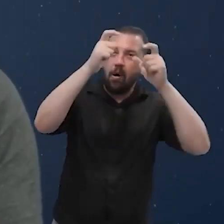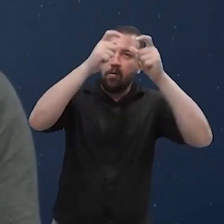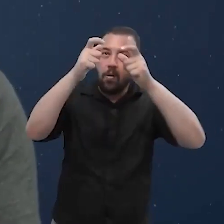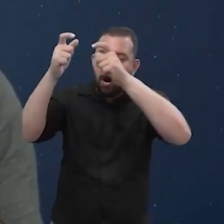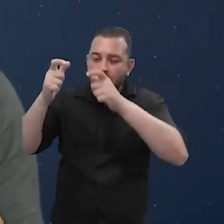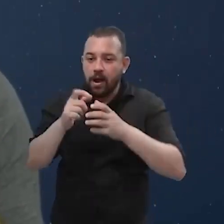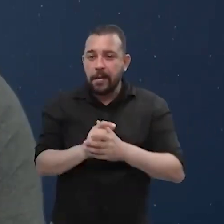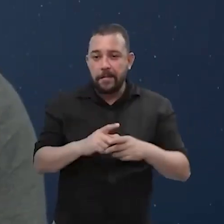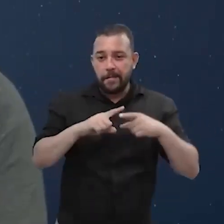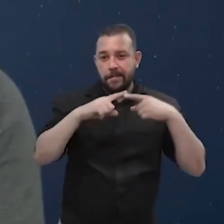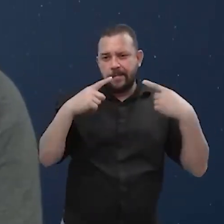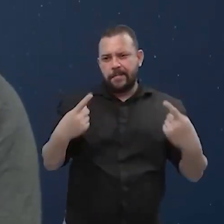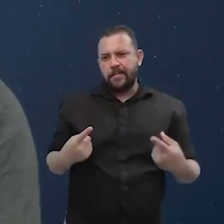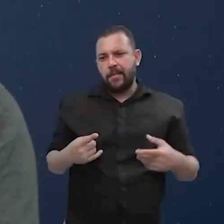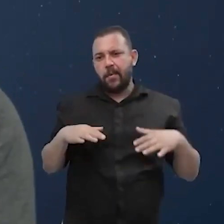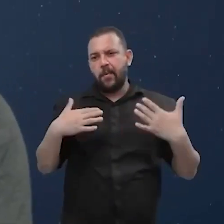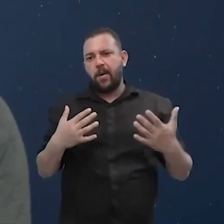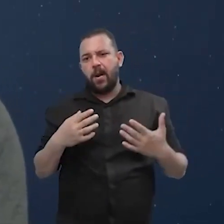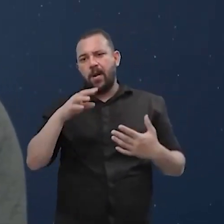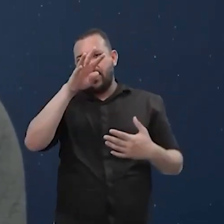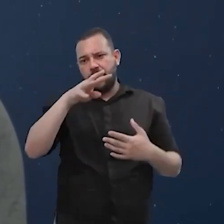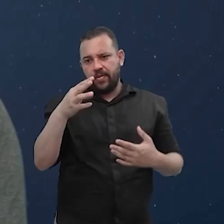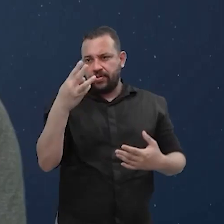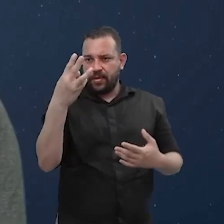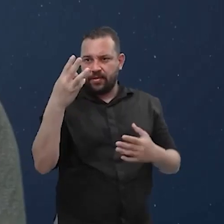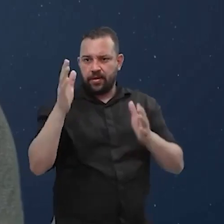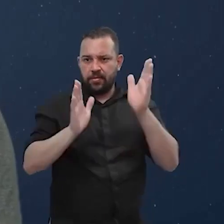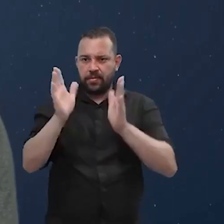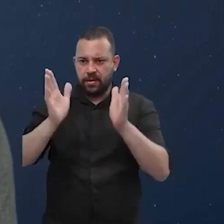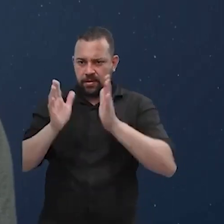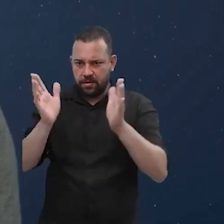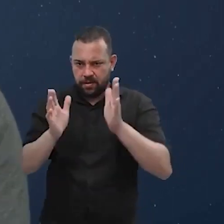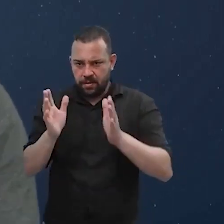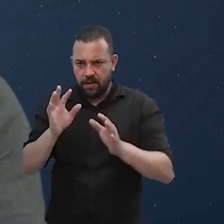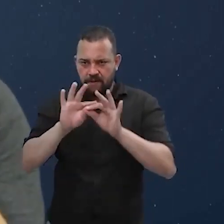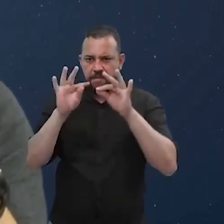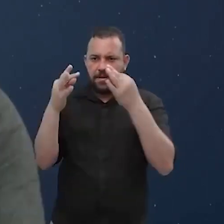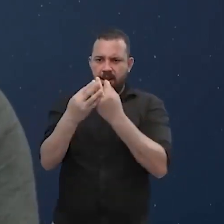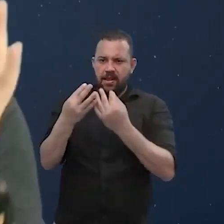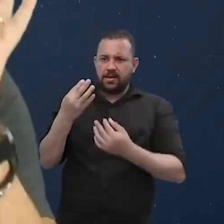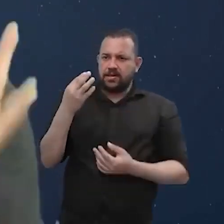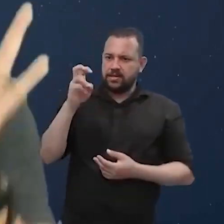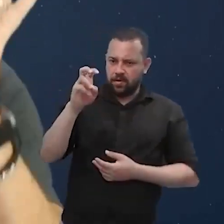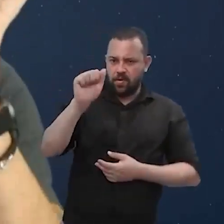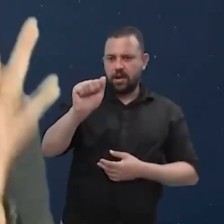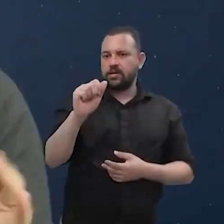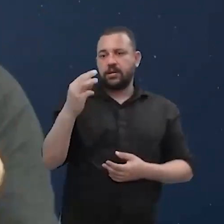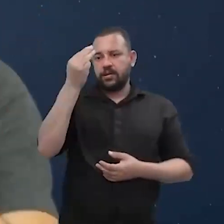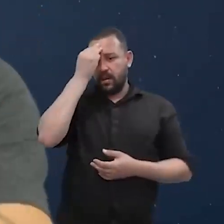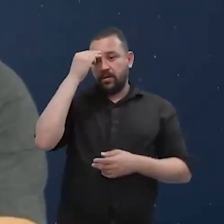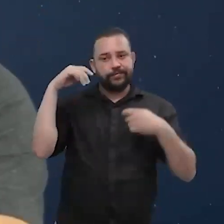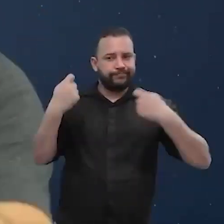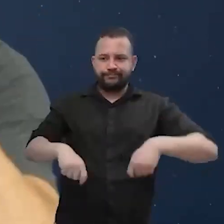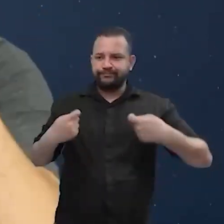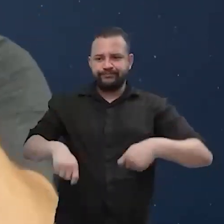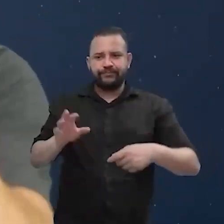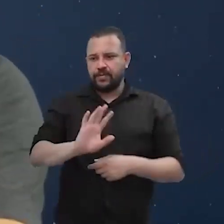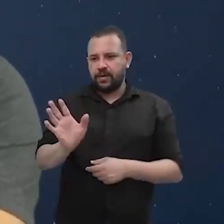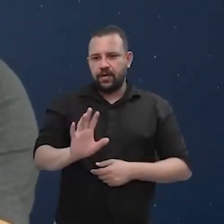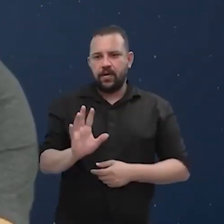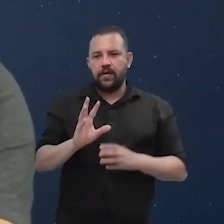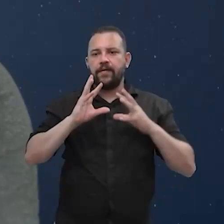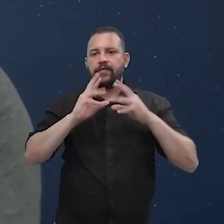esse negócio de qual elemento está no terceiro período da família 5A, eita, eu vou decorar. Não existe. Finalizo